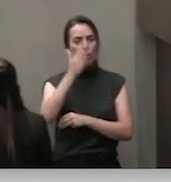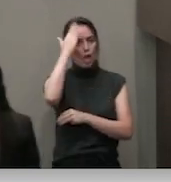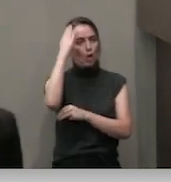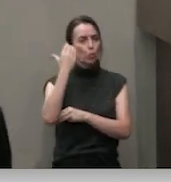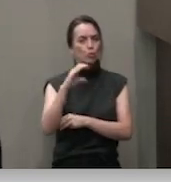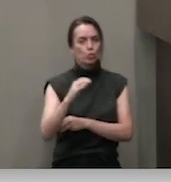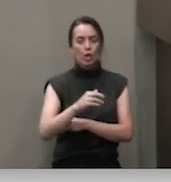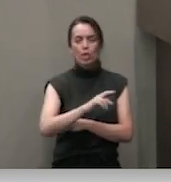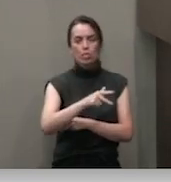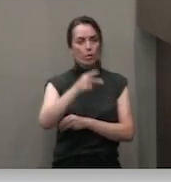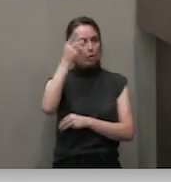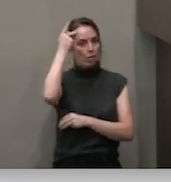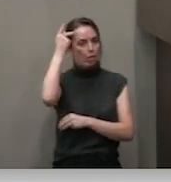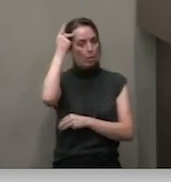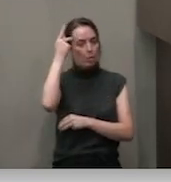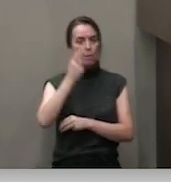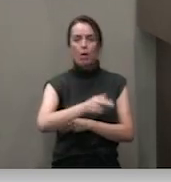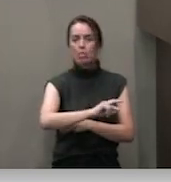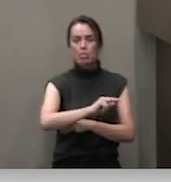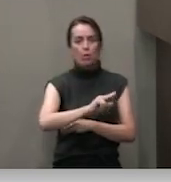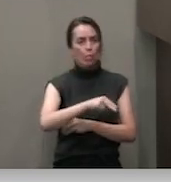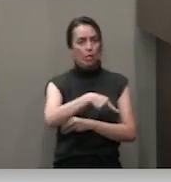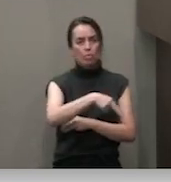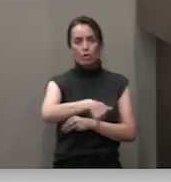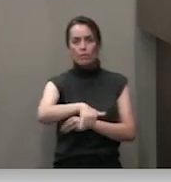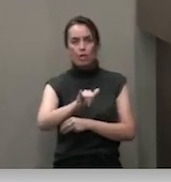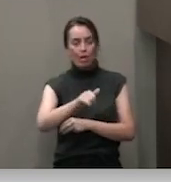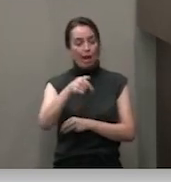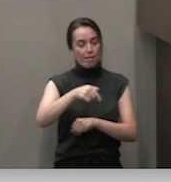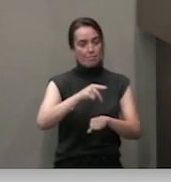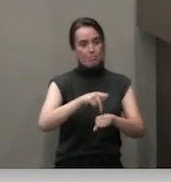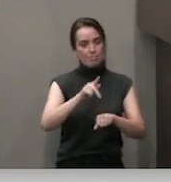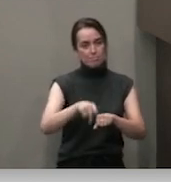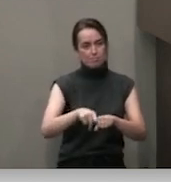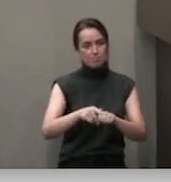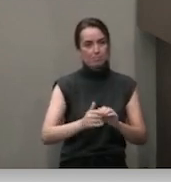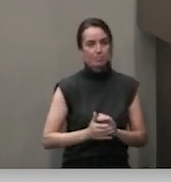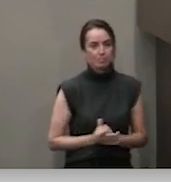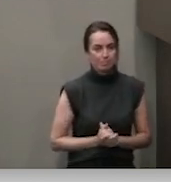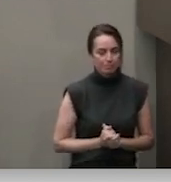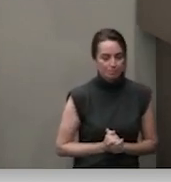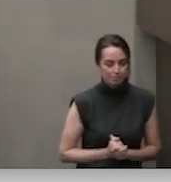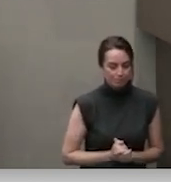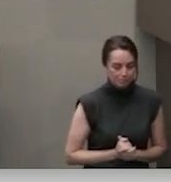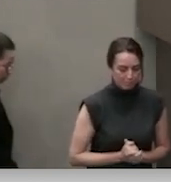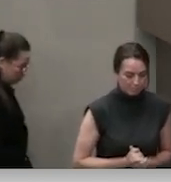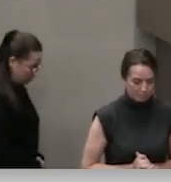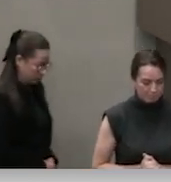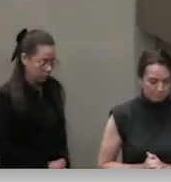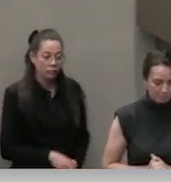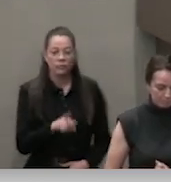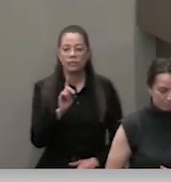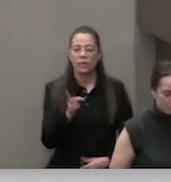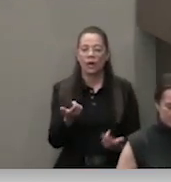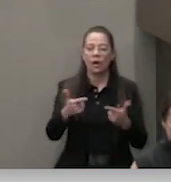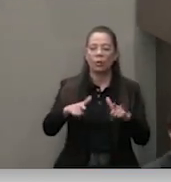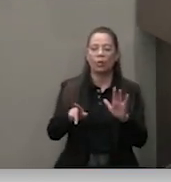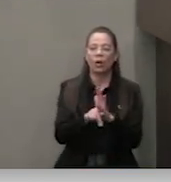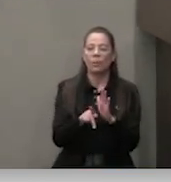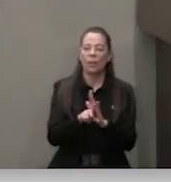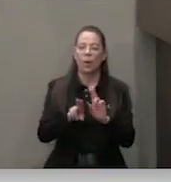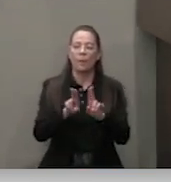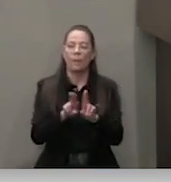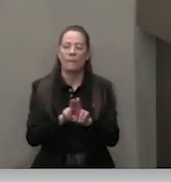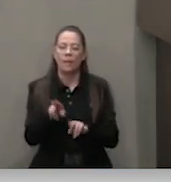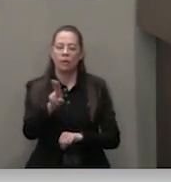Paulo não é em Nova York é em passofundo é na nossa universidade de passofundo então nós temos que